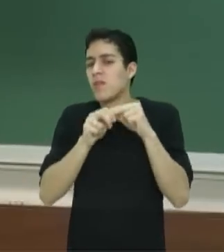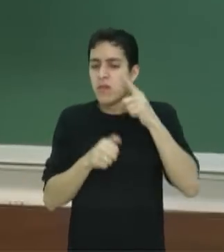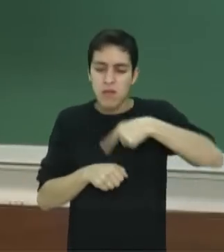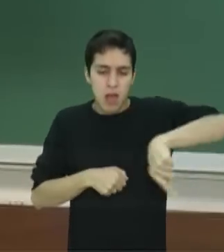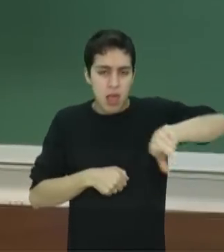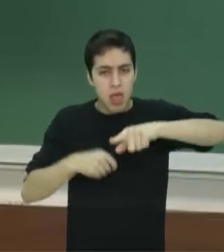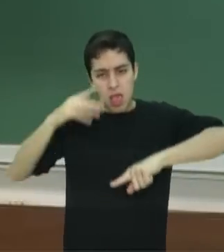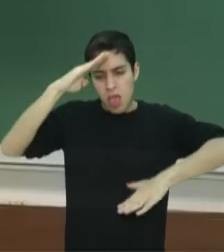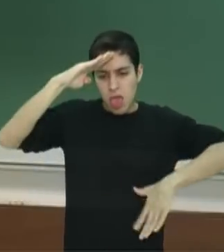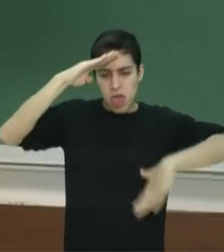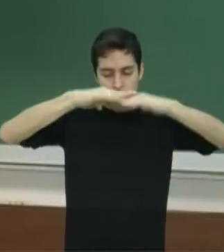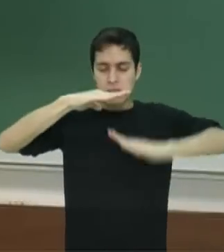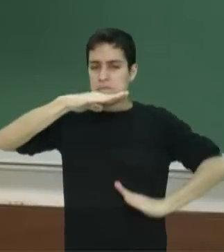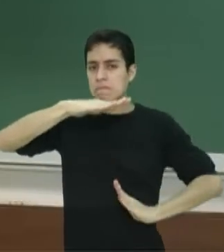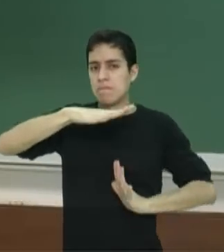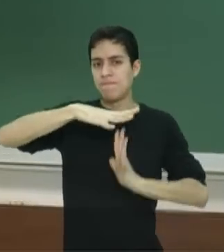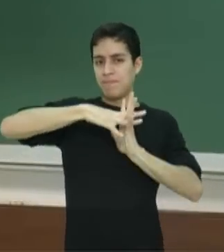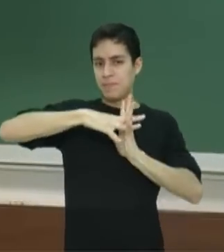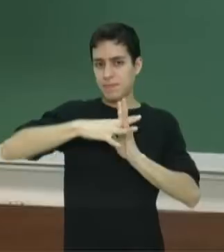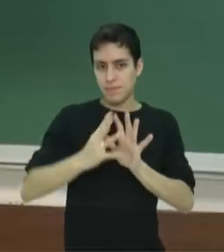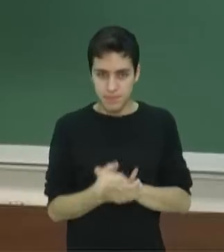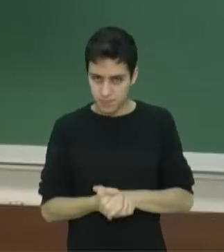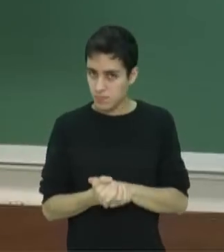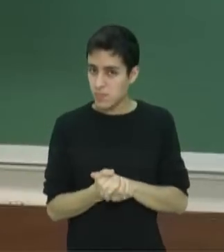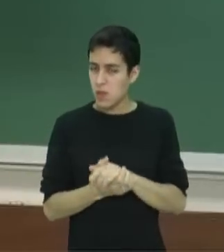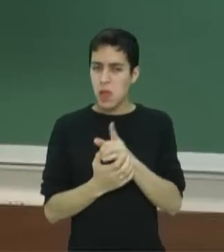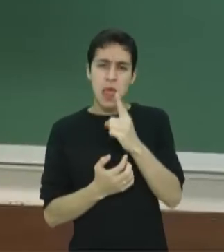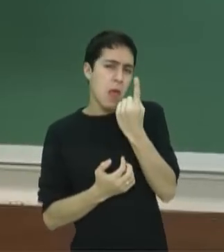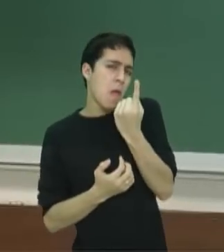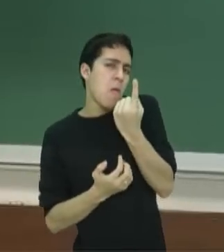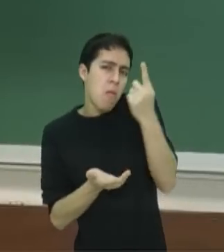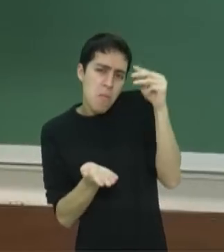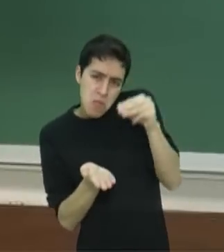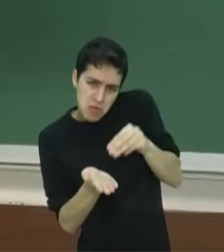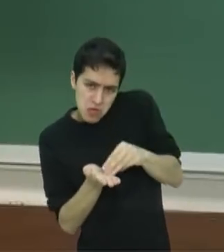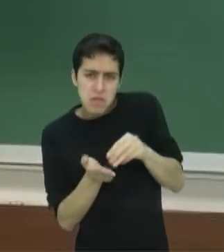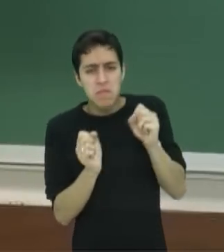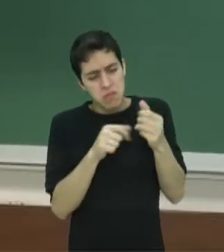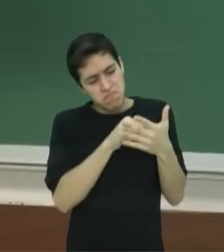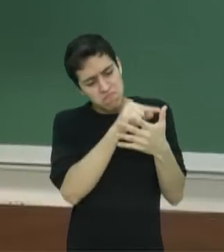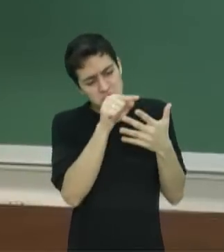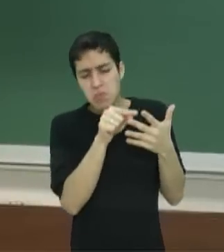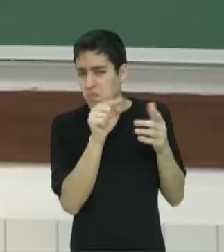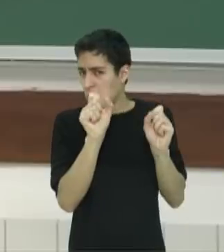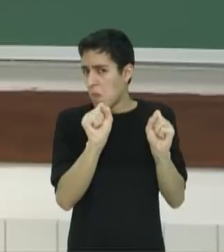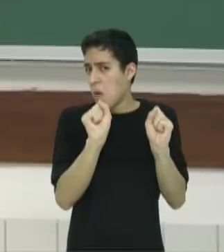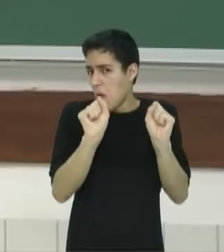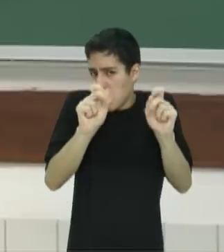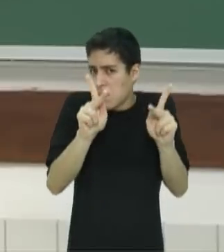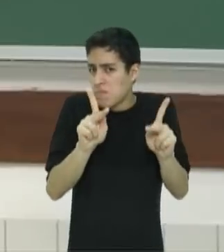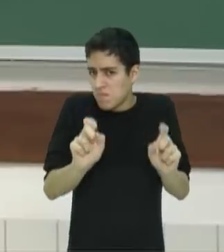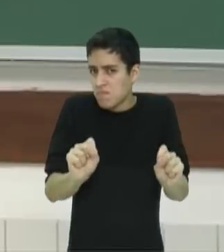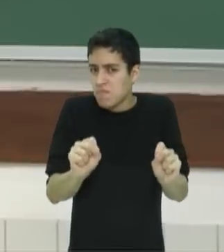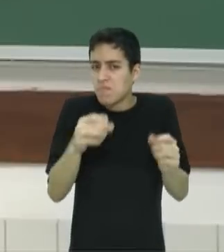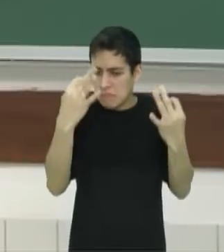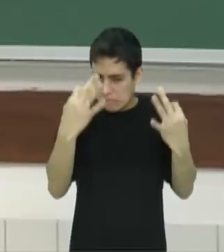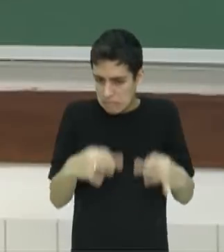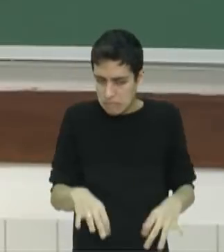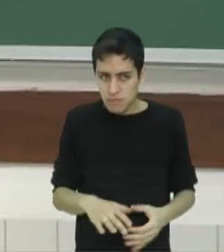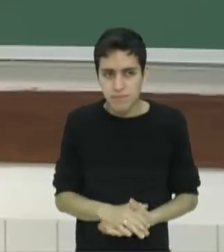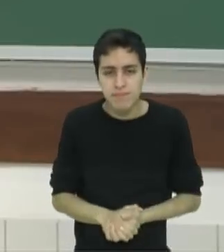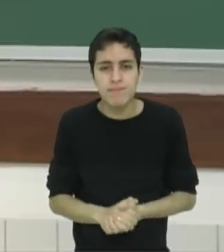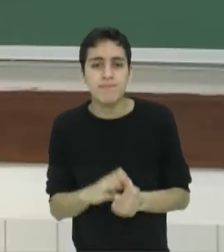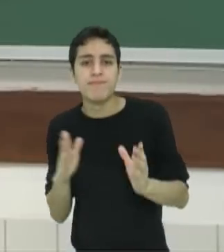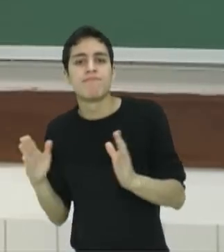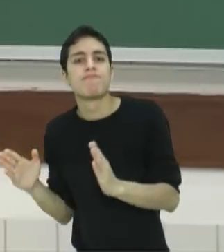entenderam. Lembrando, pedi um dos motivos, então você respondeu um desses, está correto. Continuando. O